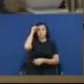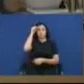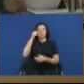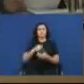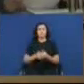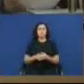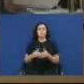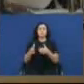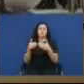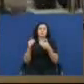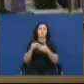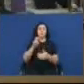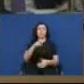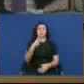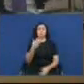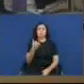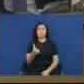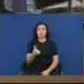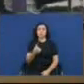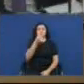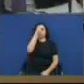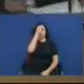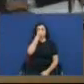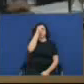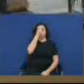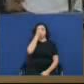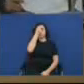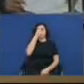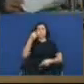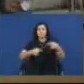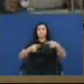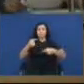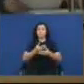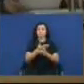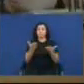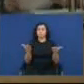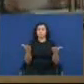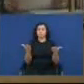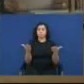Requerimento 536, vereador Jorge de Freitas. Em discussão.